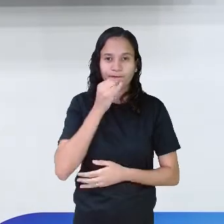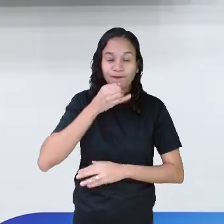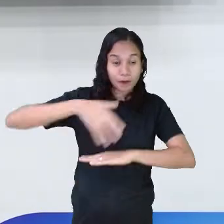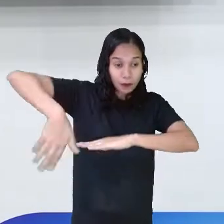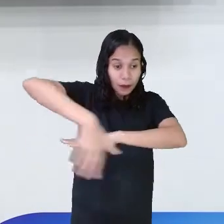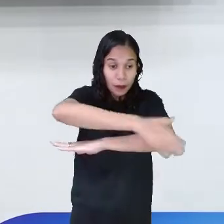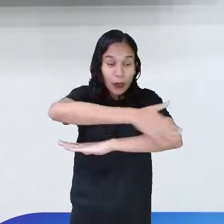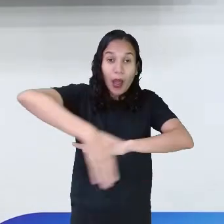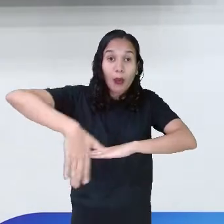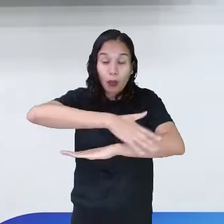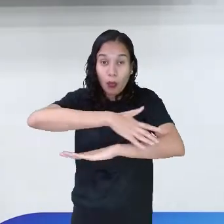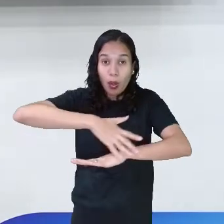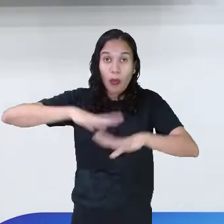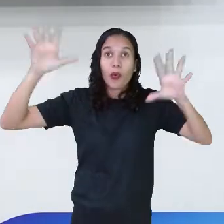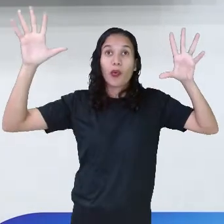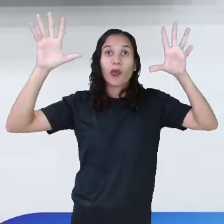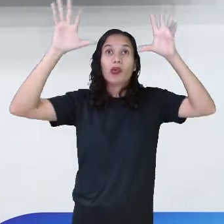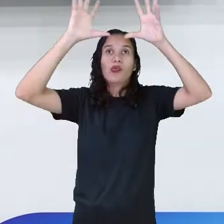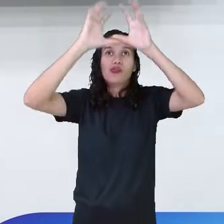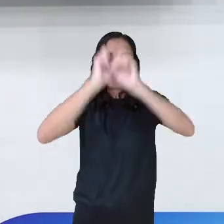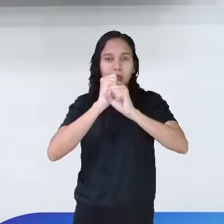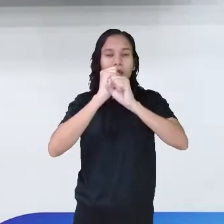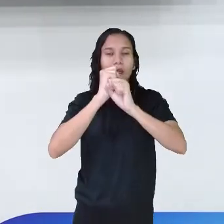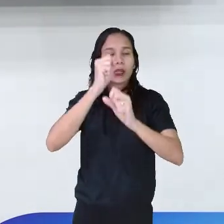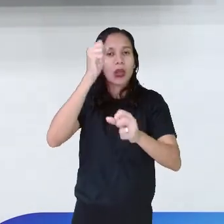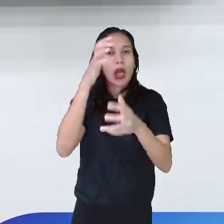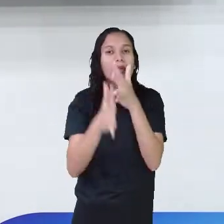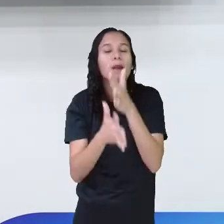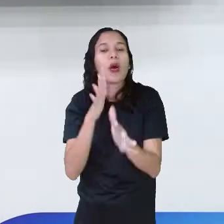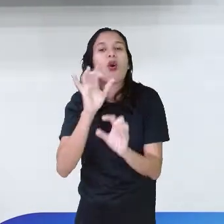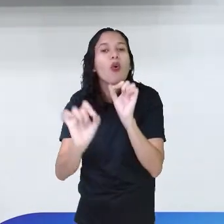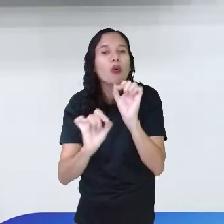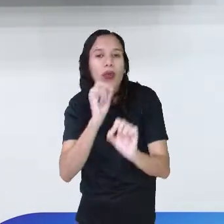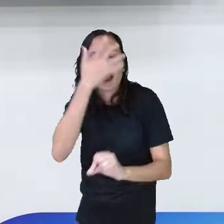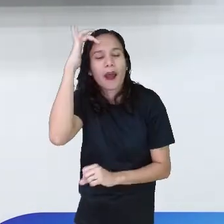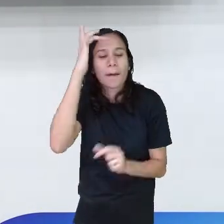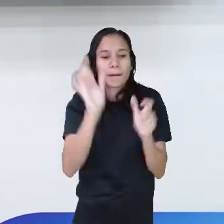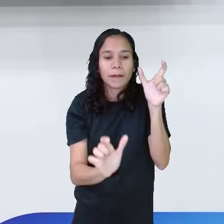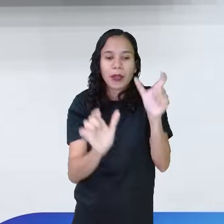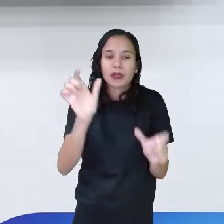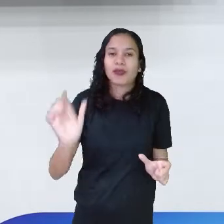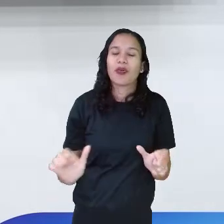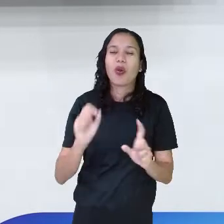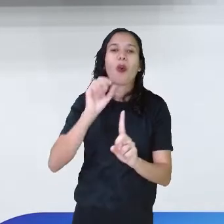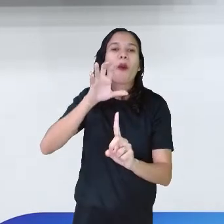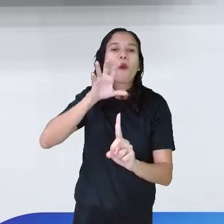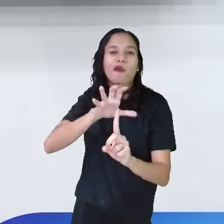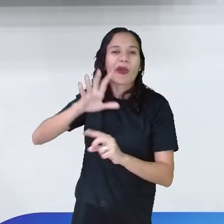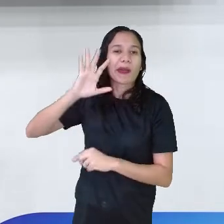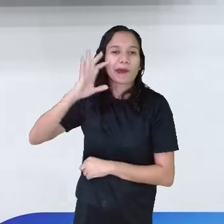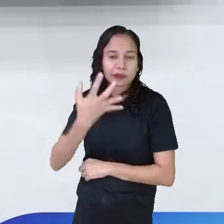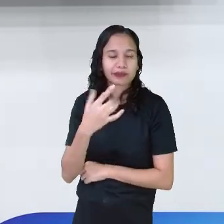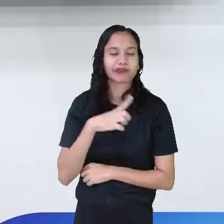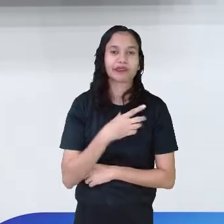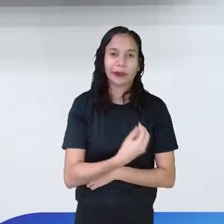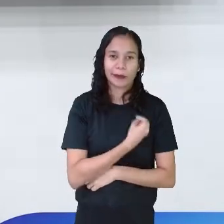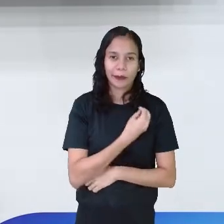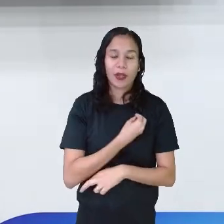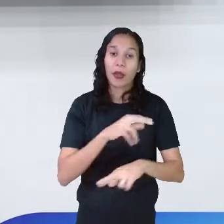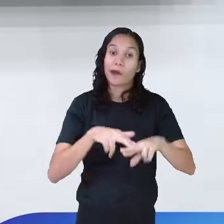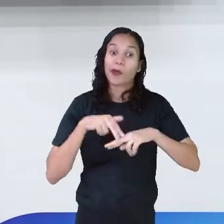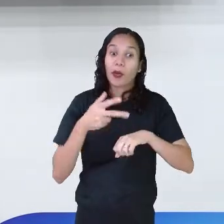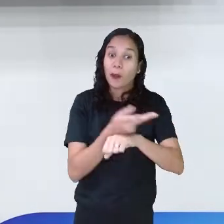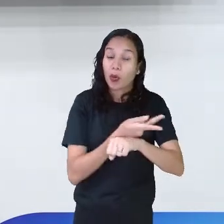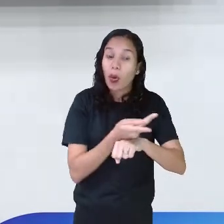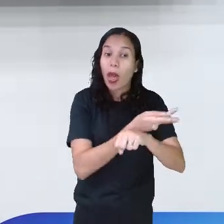sem energia, em que prejudicou os moradores, que consequências trouxe para as pessoas. Então, ele vai ver causa,